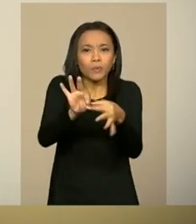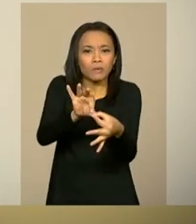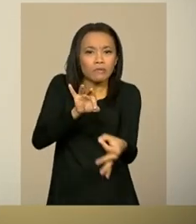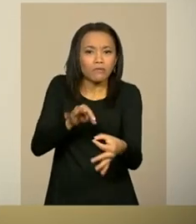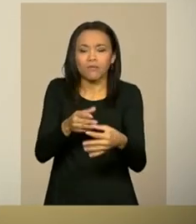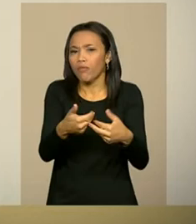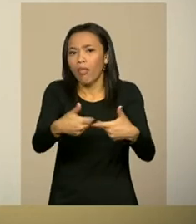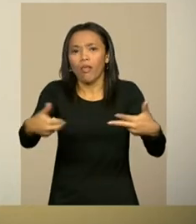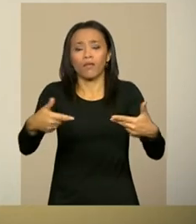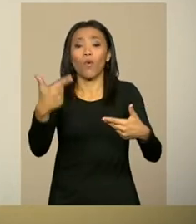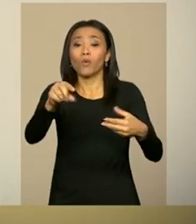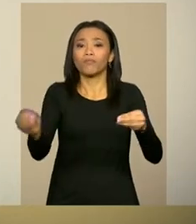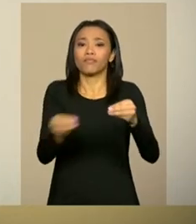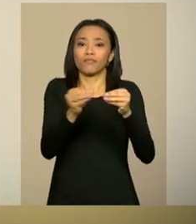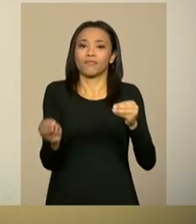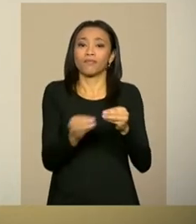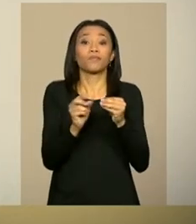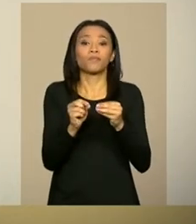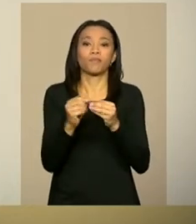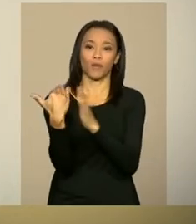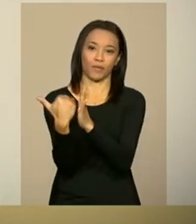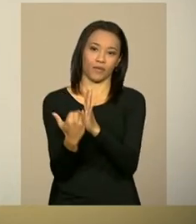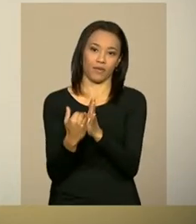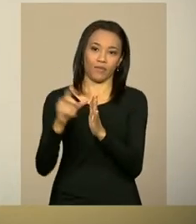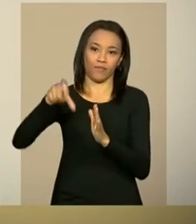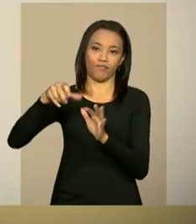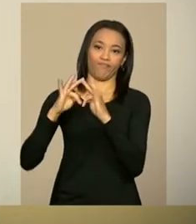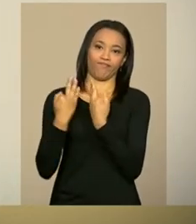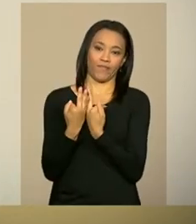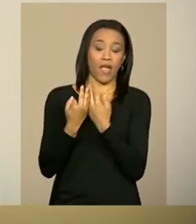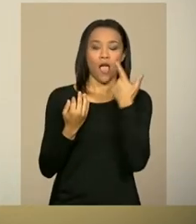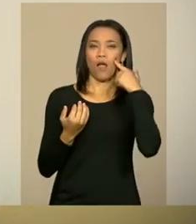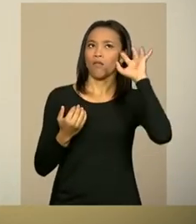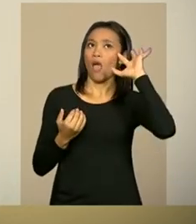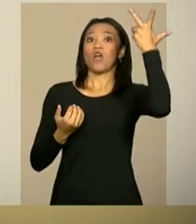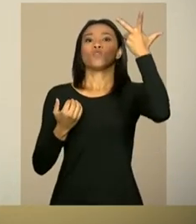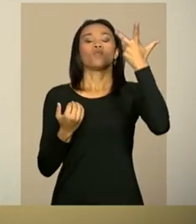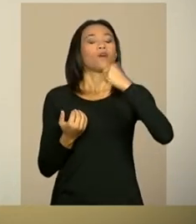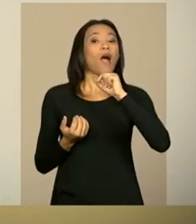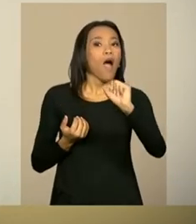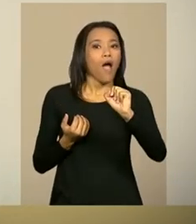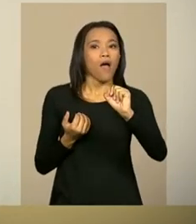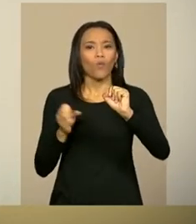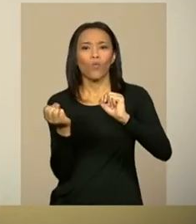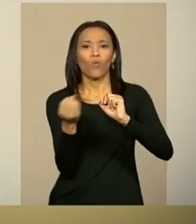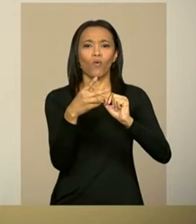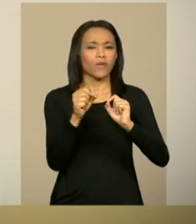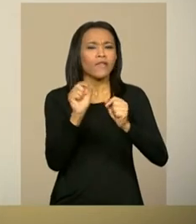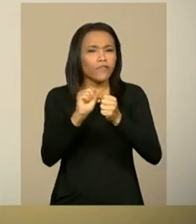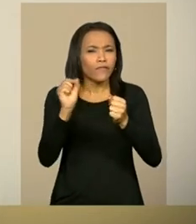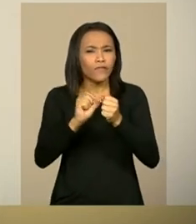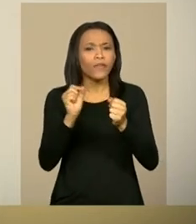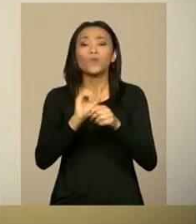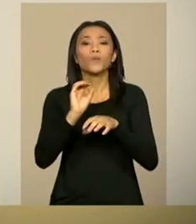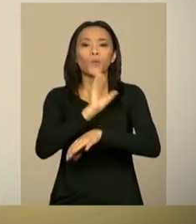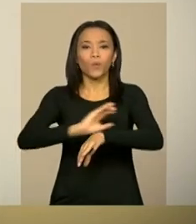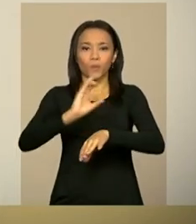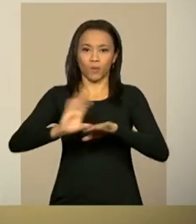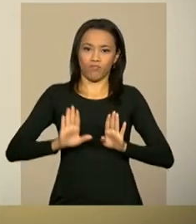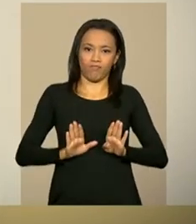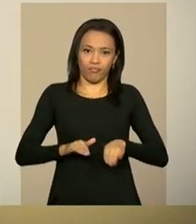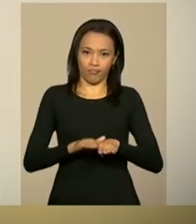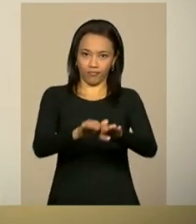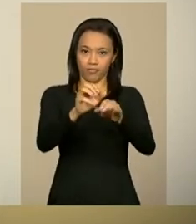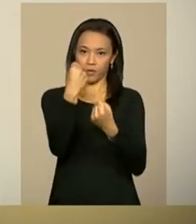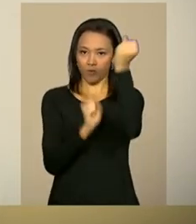o restante era complementado pelo Bolsa Família a Rosângela resolveu dar um novo passo na sua vida e fez um curso de costureira industrial